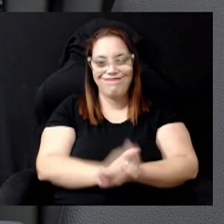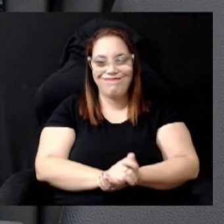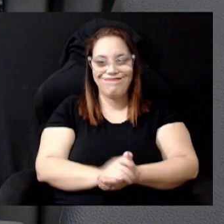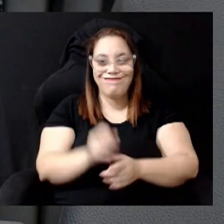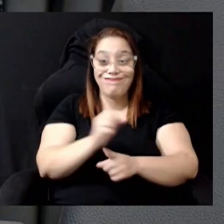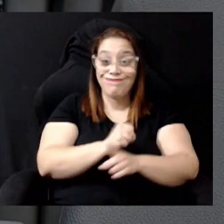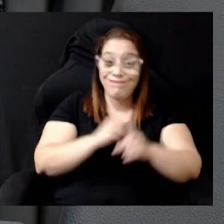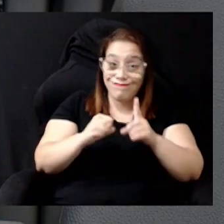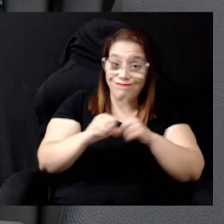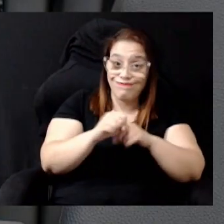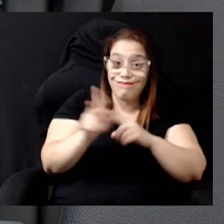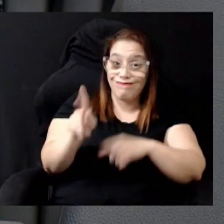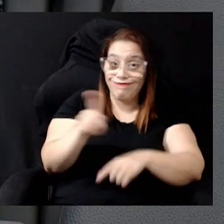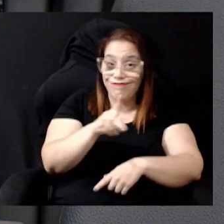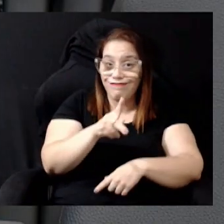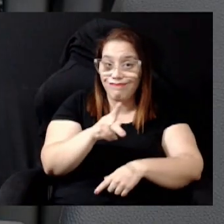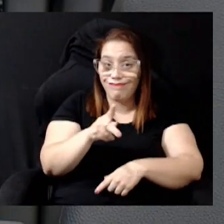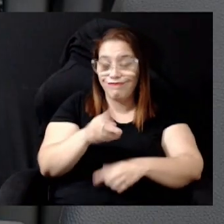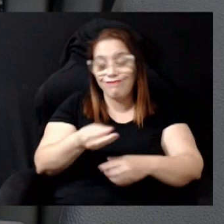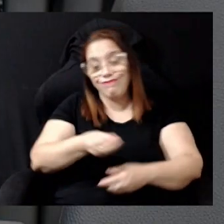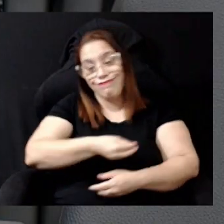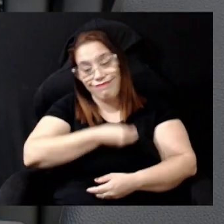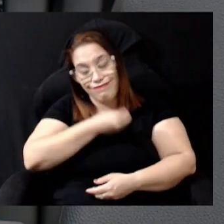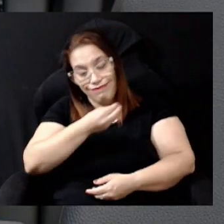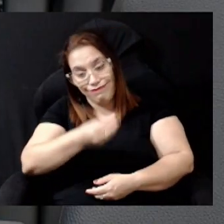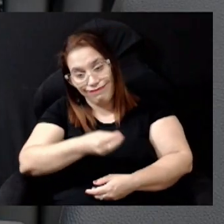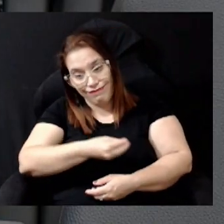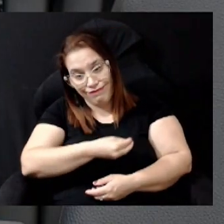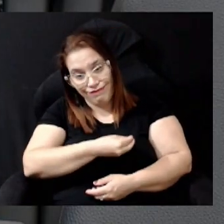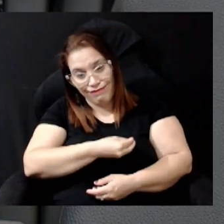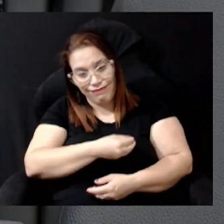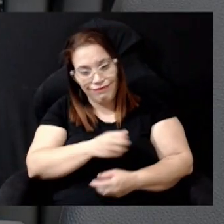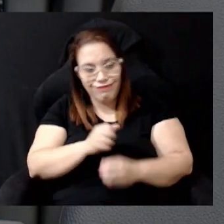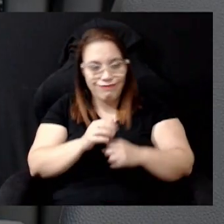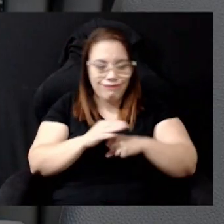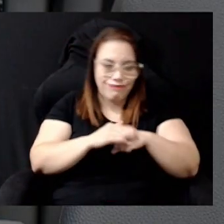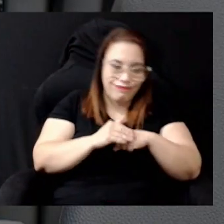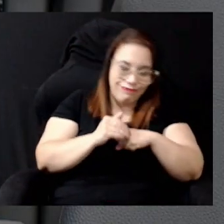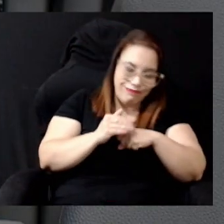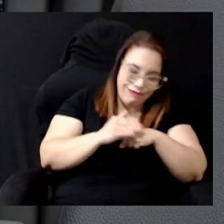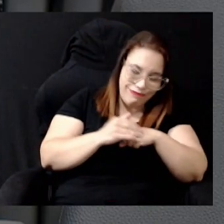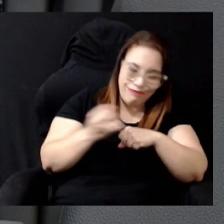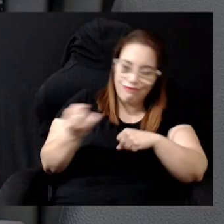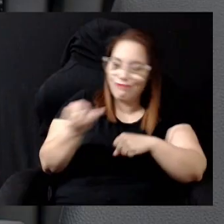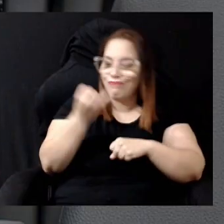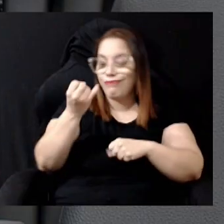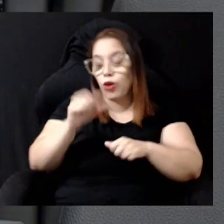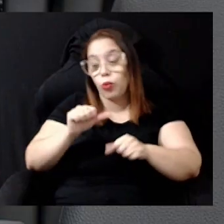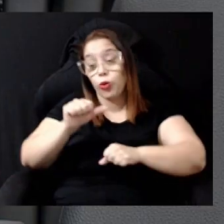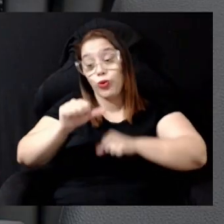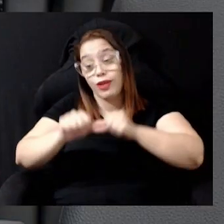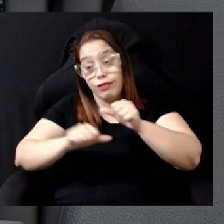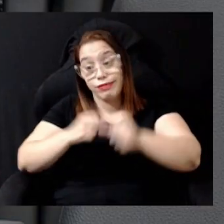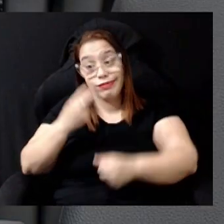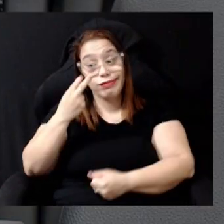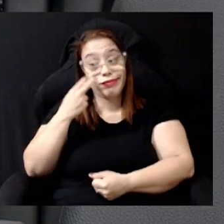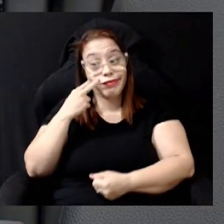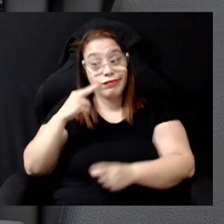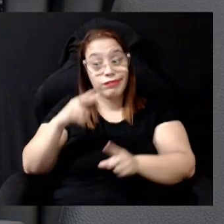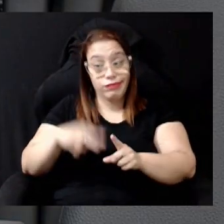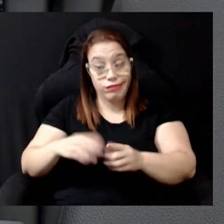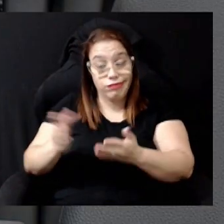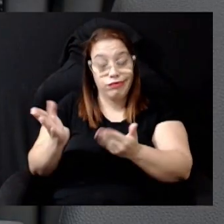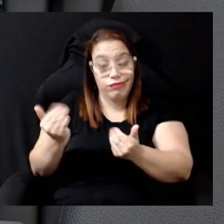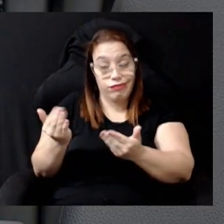professores, tem uma convivência ali que é muito fraterna, que é muito importante e muda a visão desses jovens que passam por